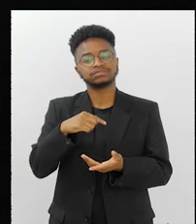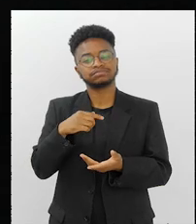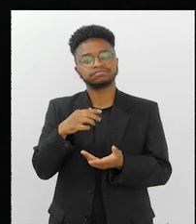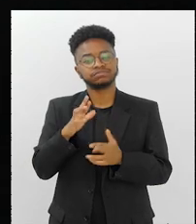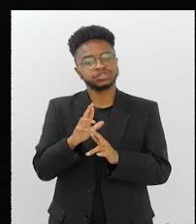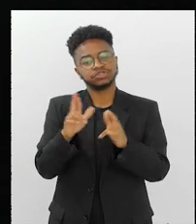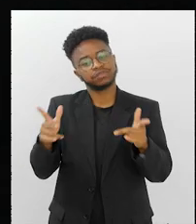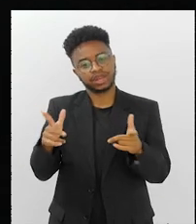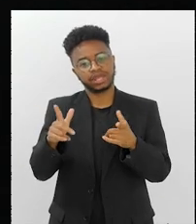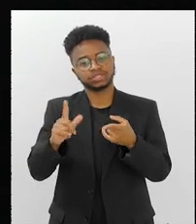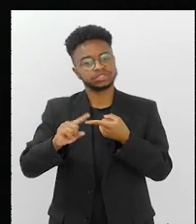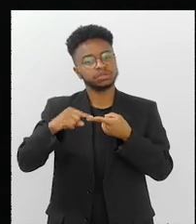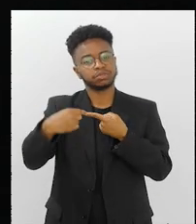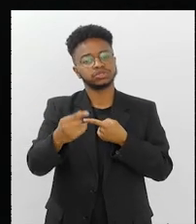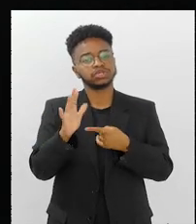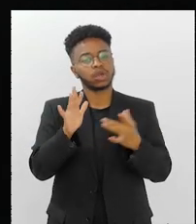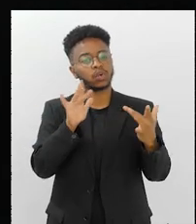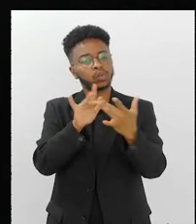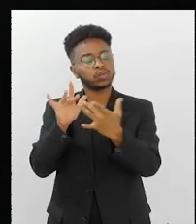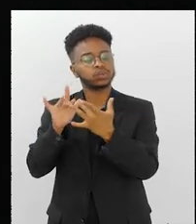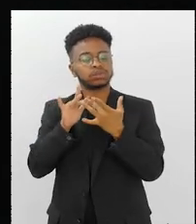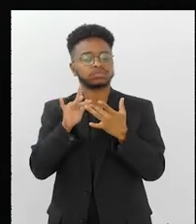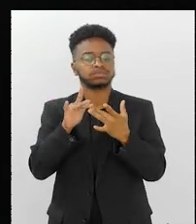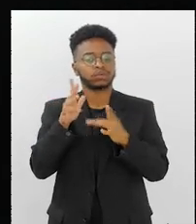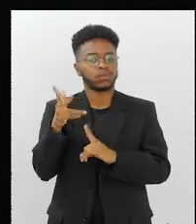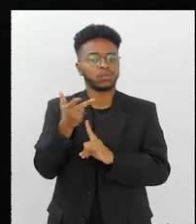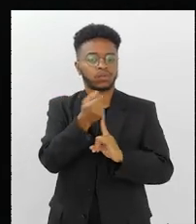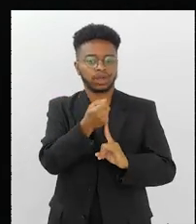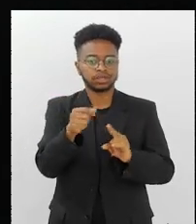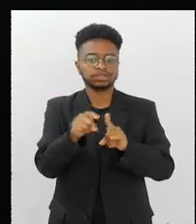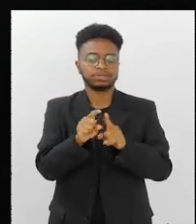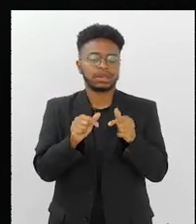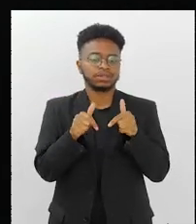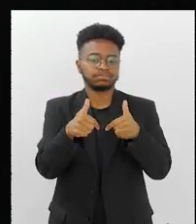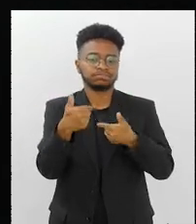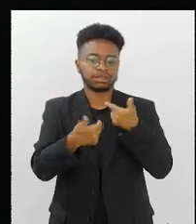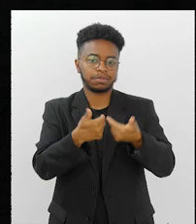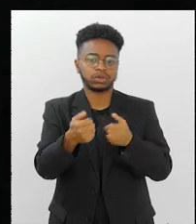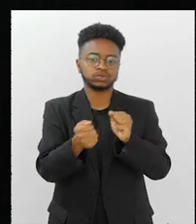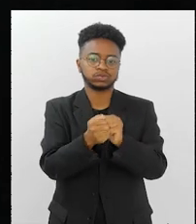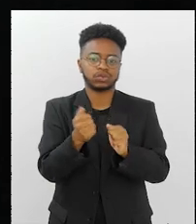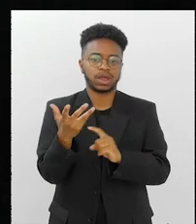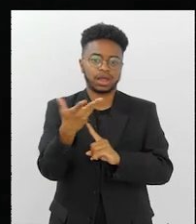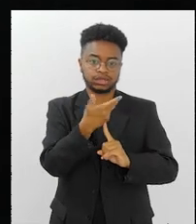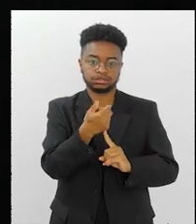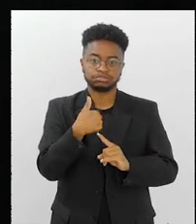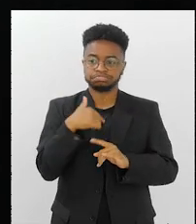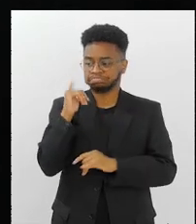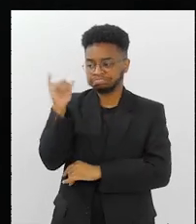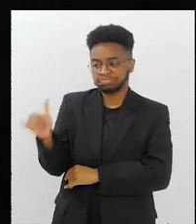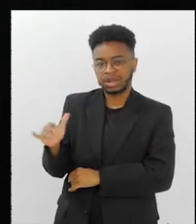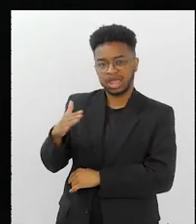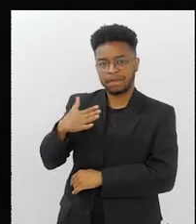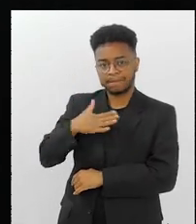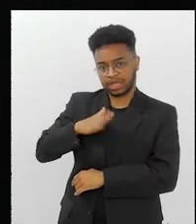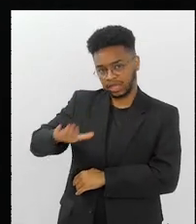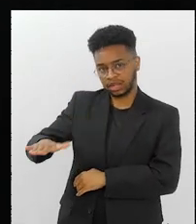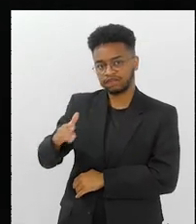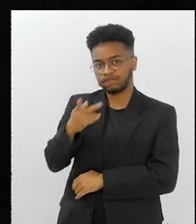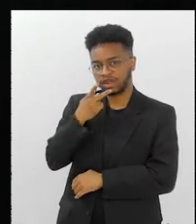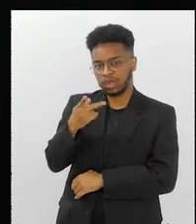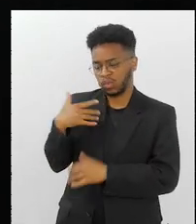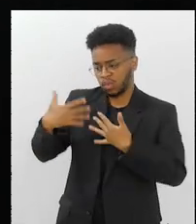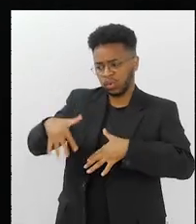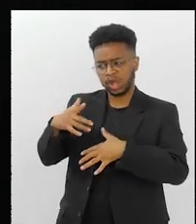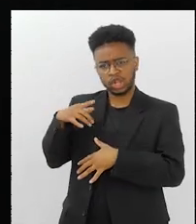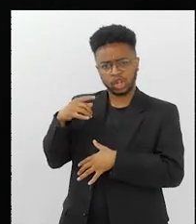de eh respirar e viver arte e fazer arte eu acho que é isso acho que eu falaria para ele que loucura mas vai em frente que